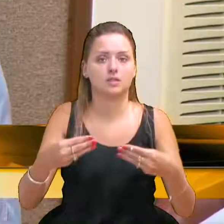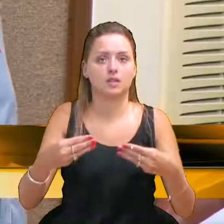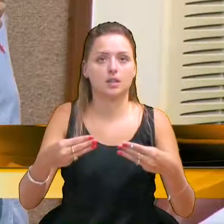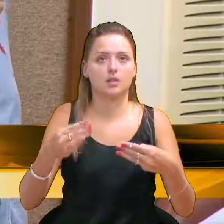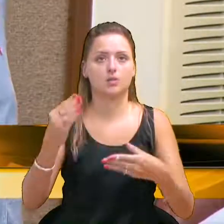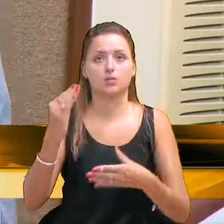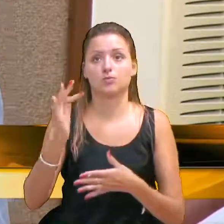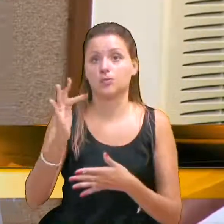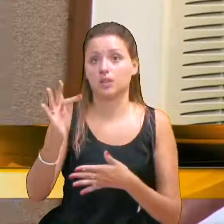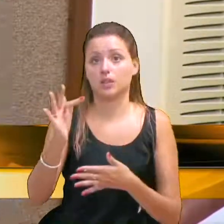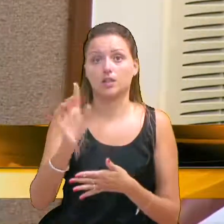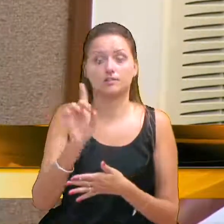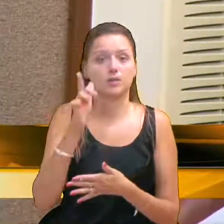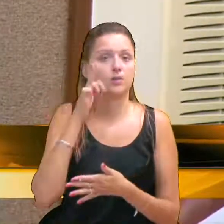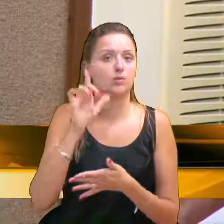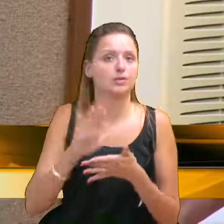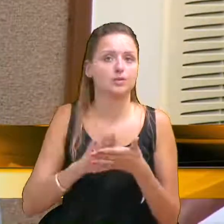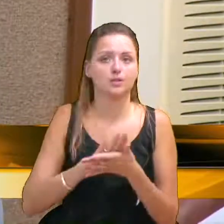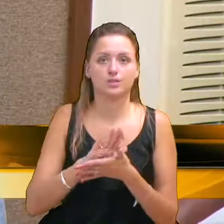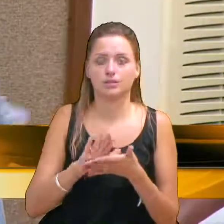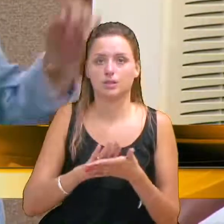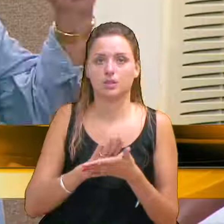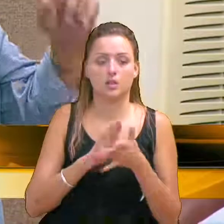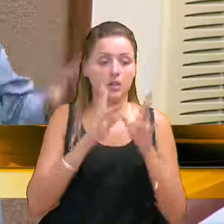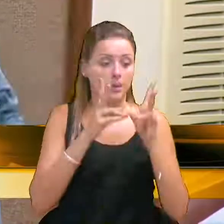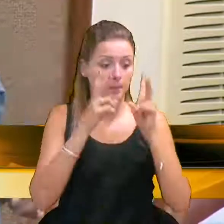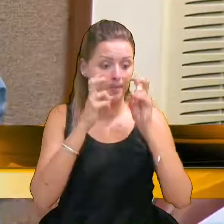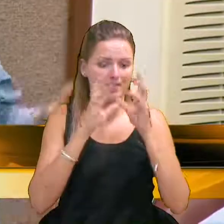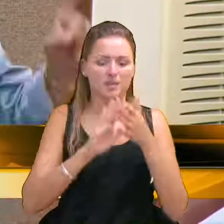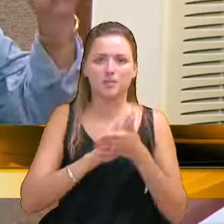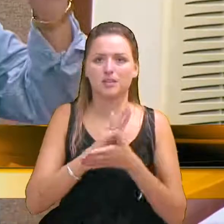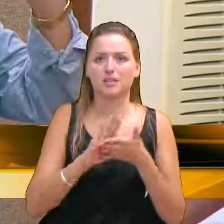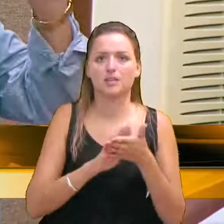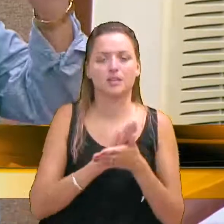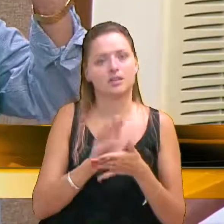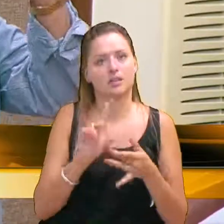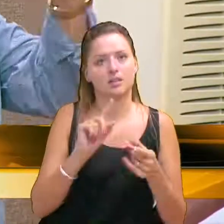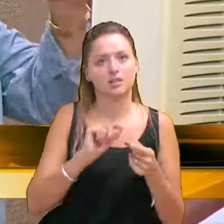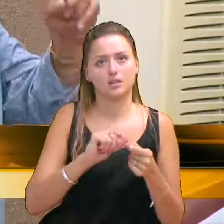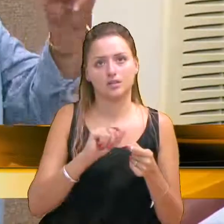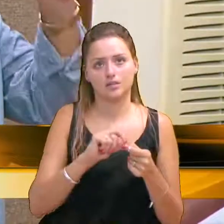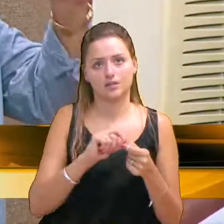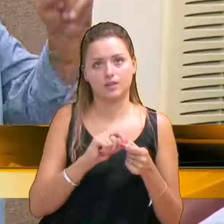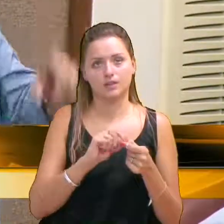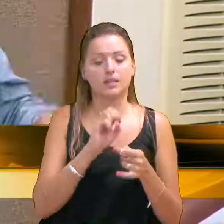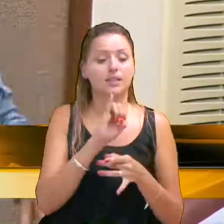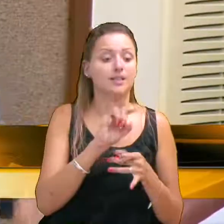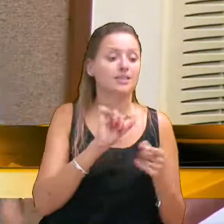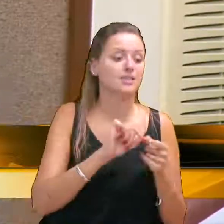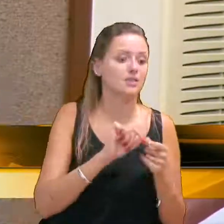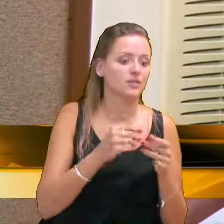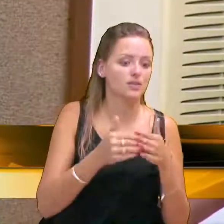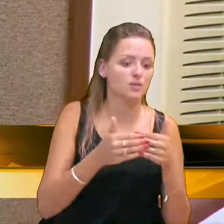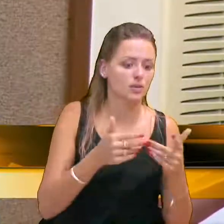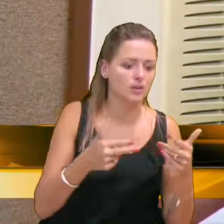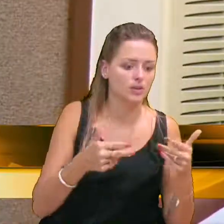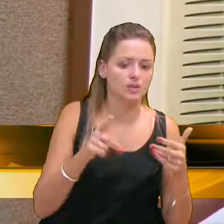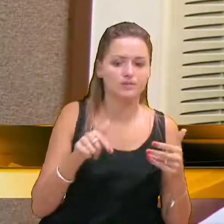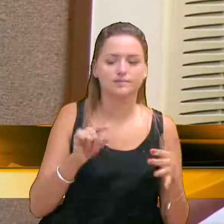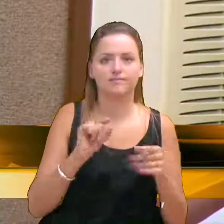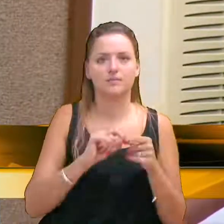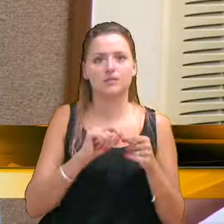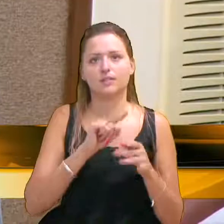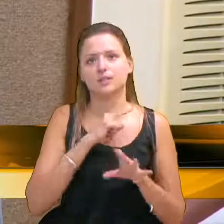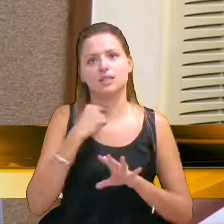Nacional. Então, se percebe que nada foi feito, e se foi feito com atraso, né? E